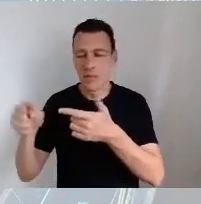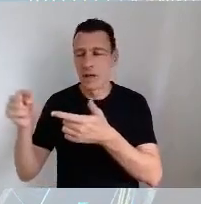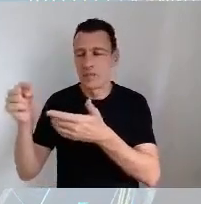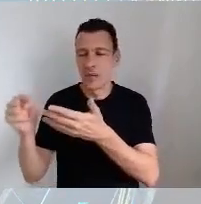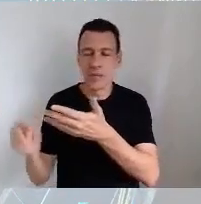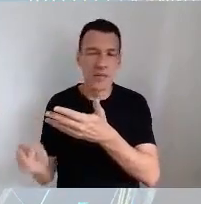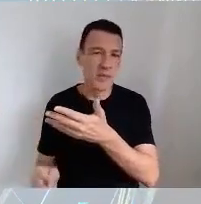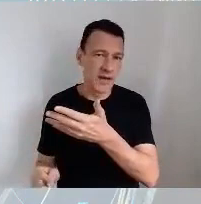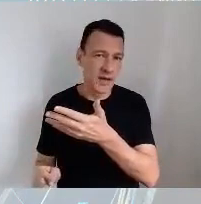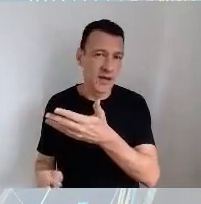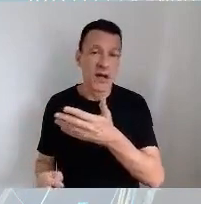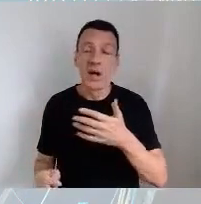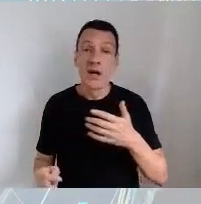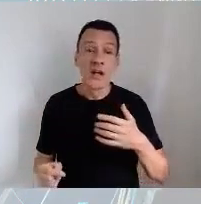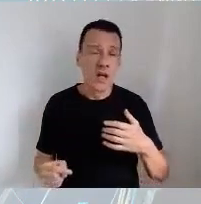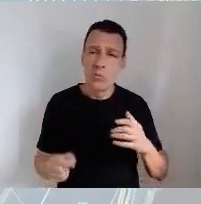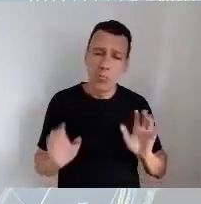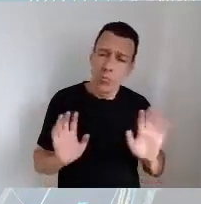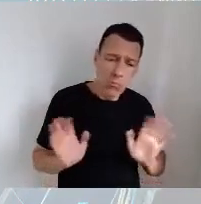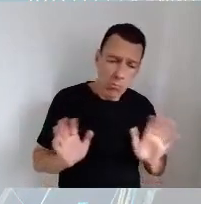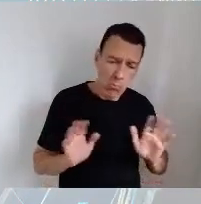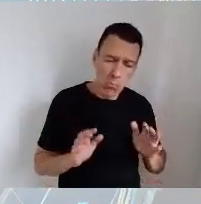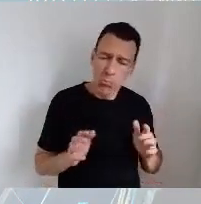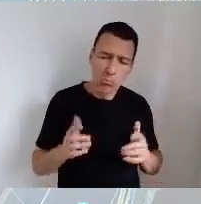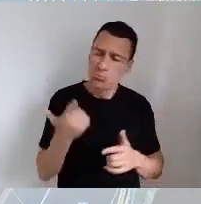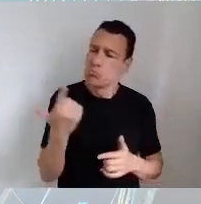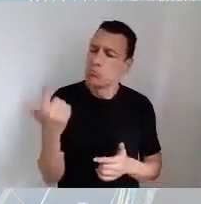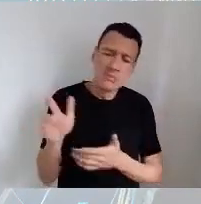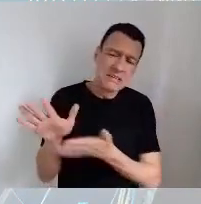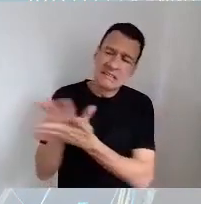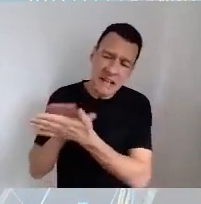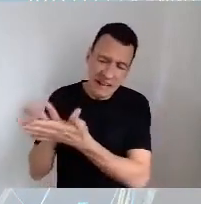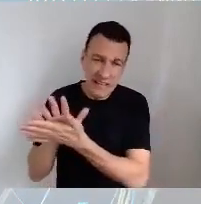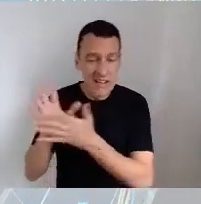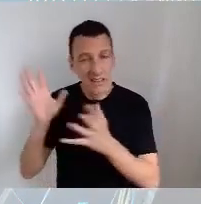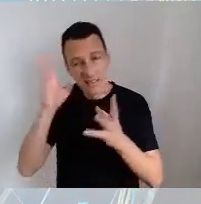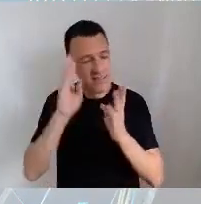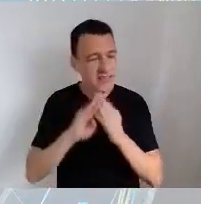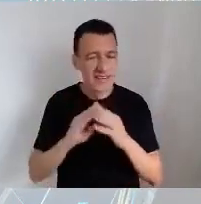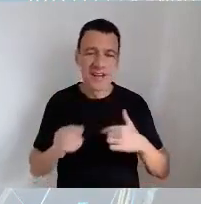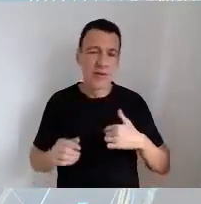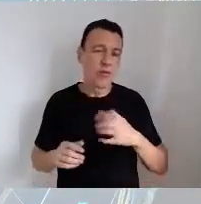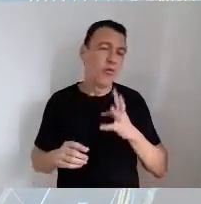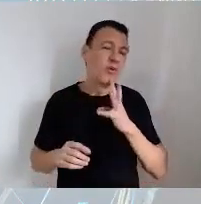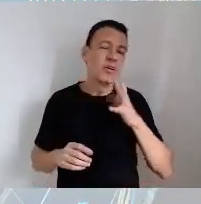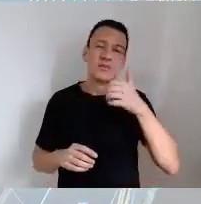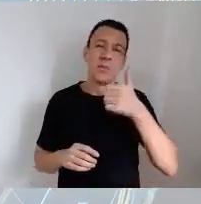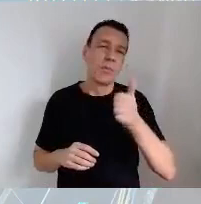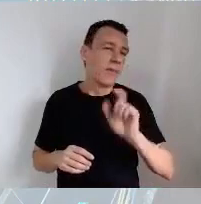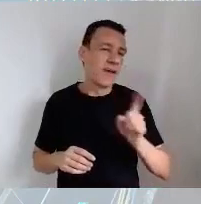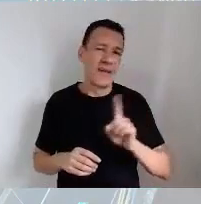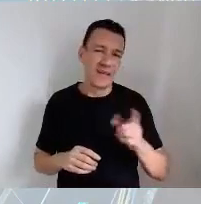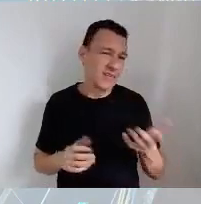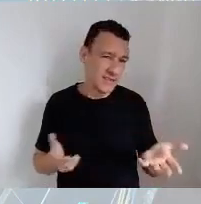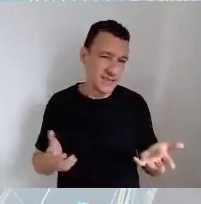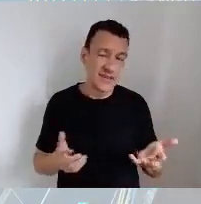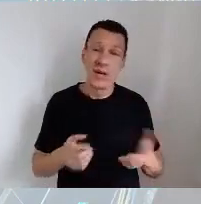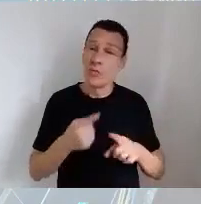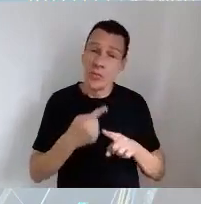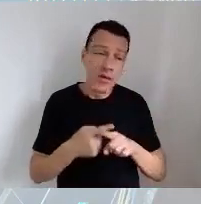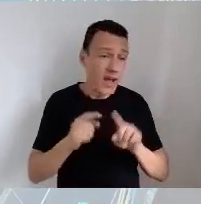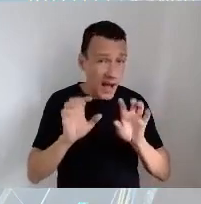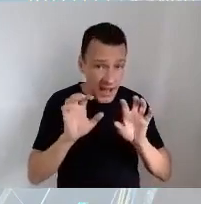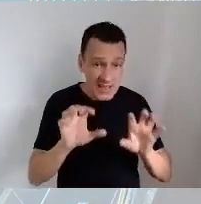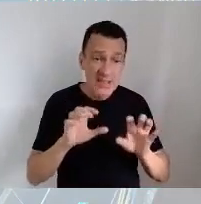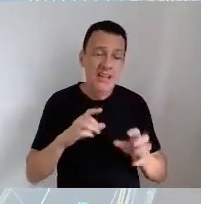vai ter um preço para você ter o benefício daquela decisão que supostamente Você tá tomando E isso se converte em problema é